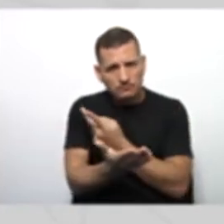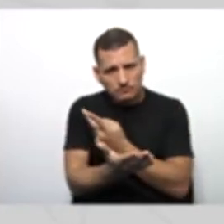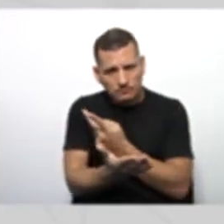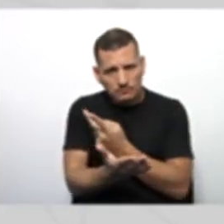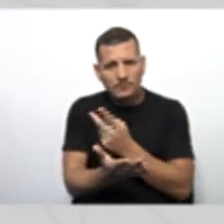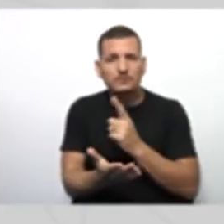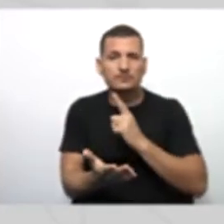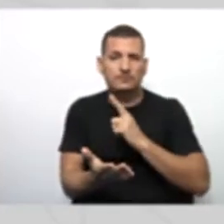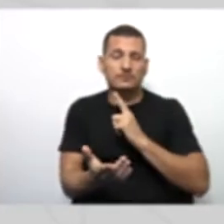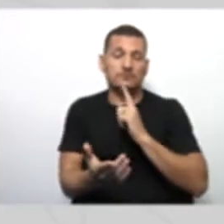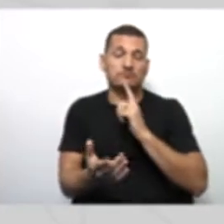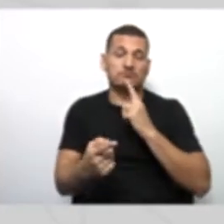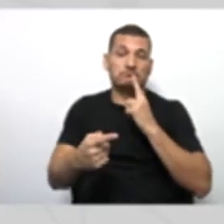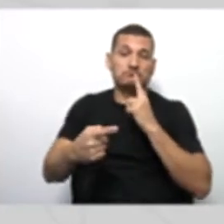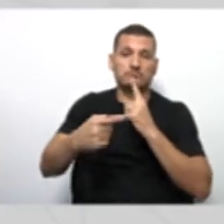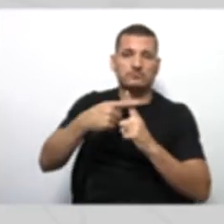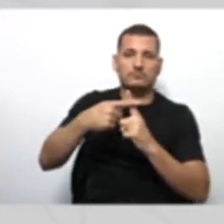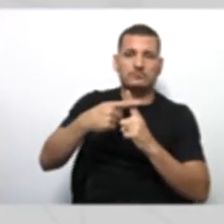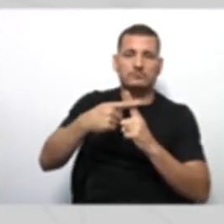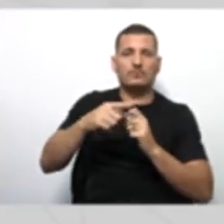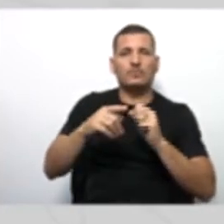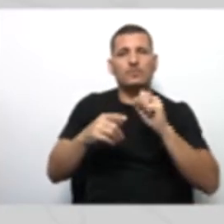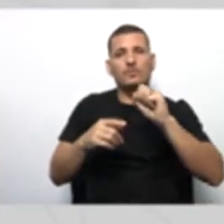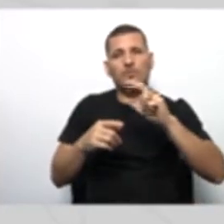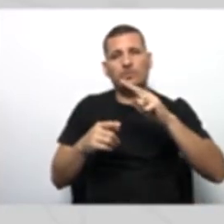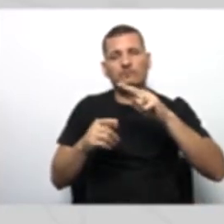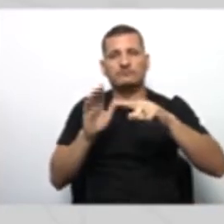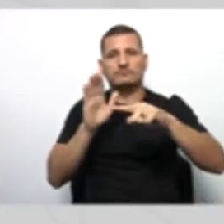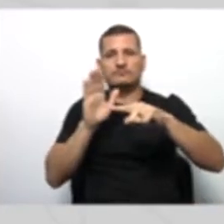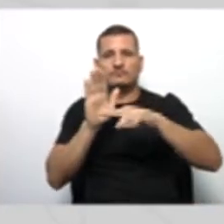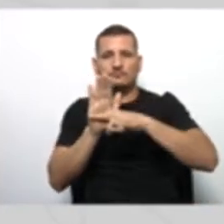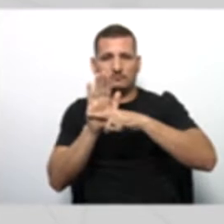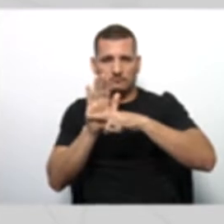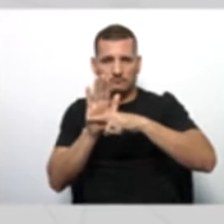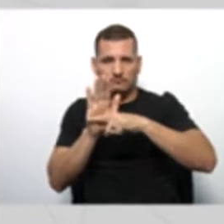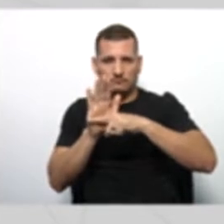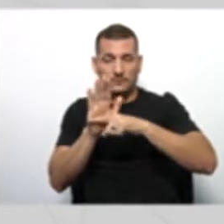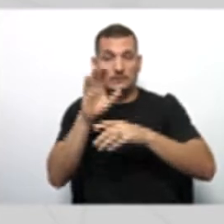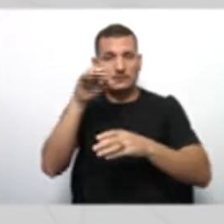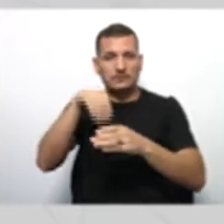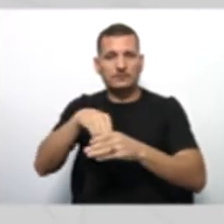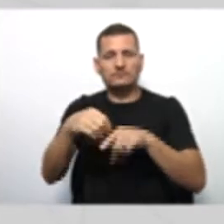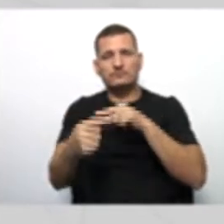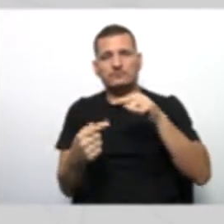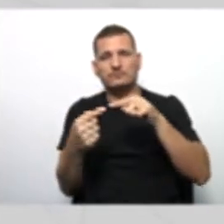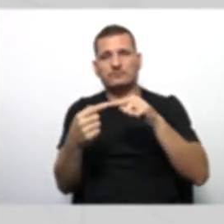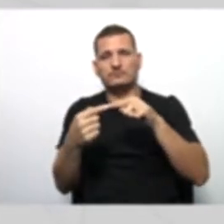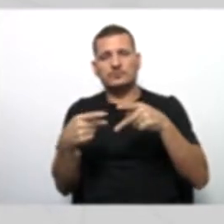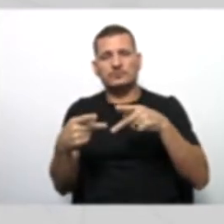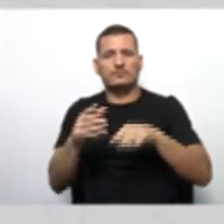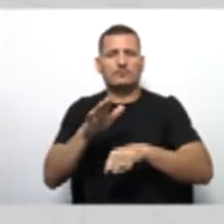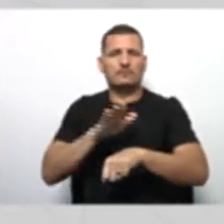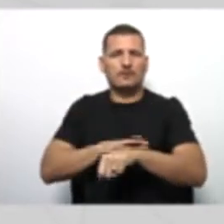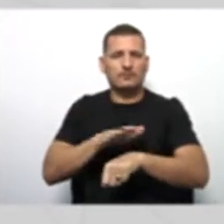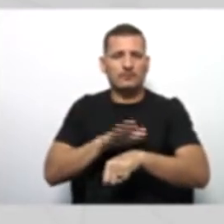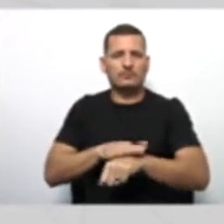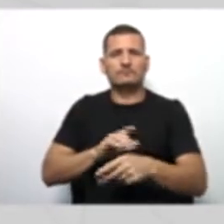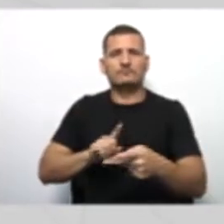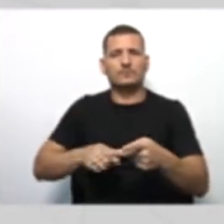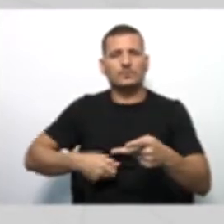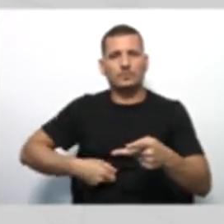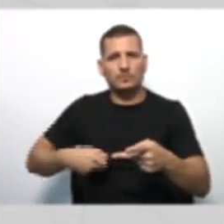efeito positivo ou negativo sobre pelo menos um objetivo do projeto, como tempo, custo,